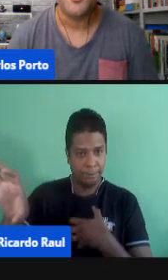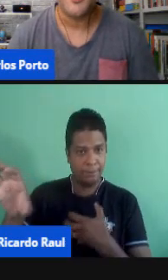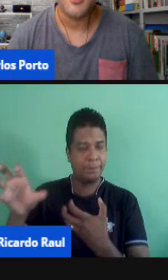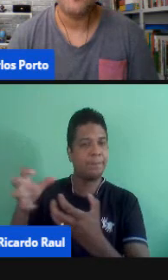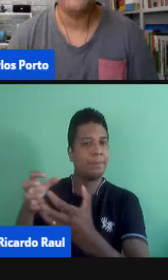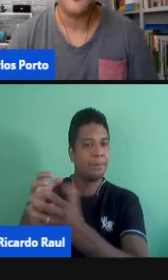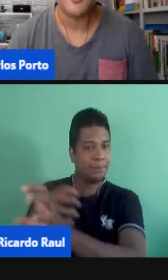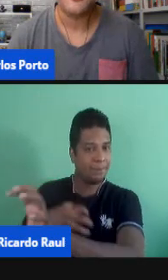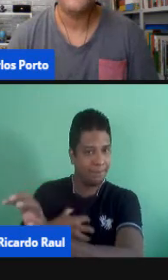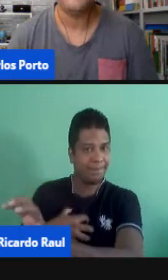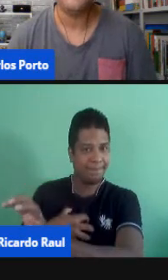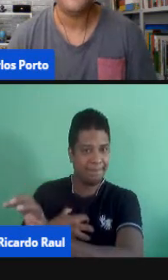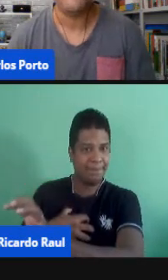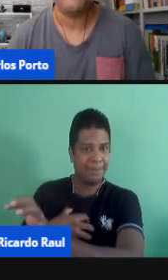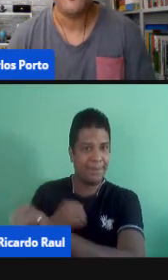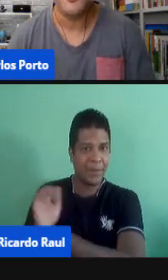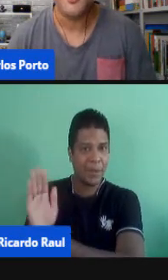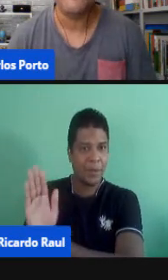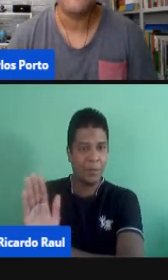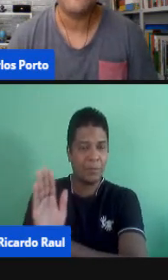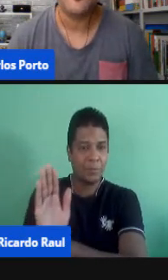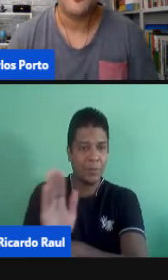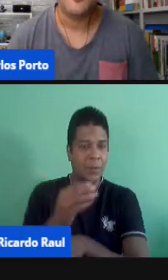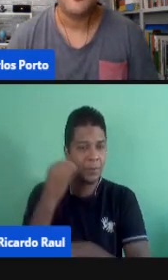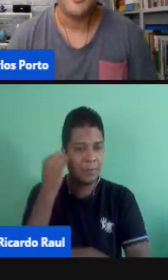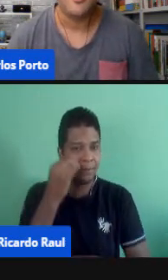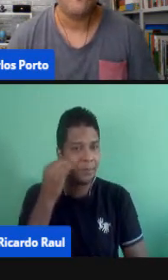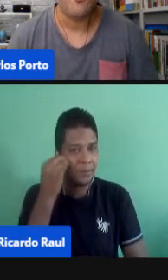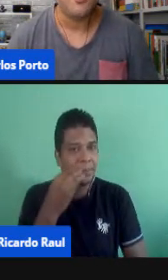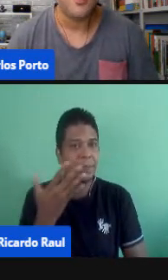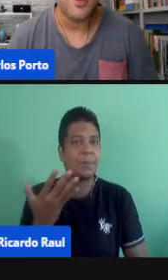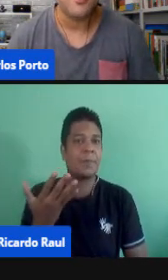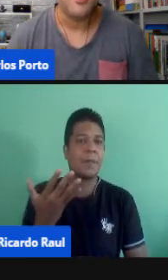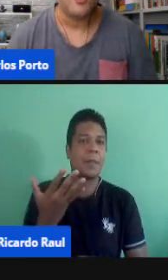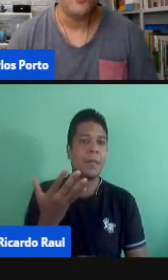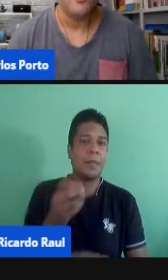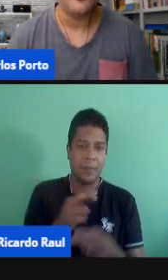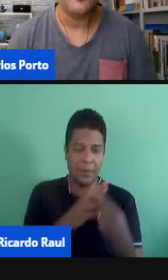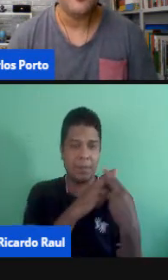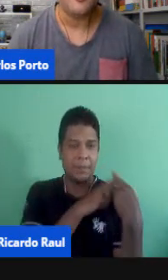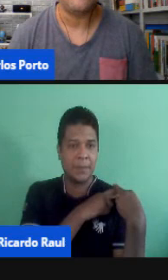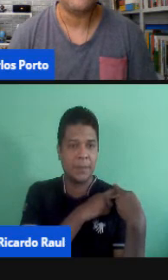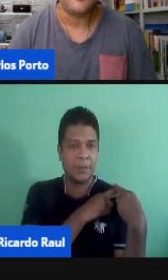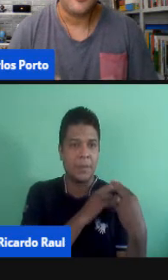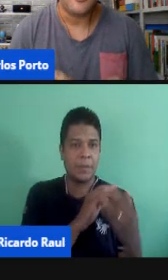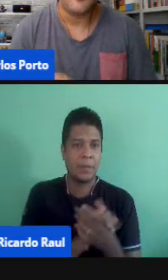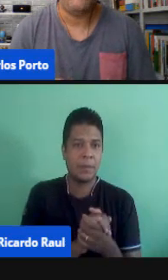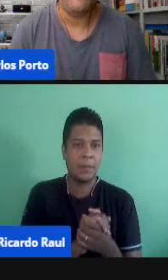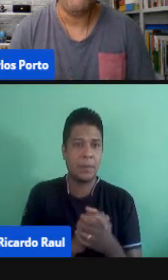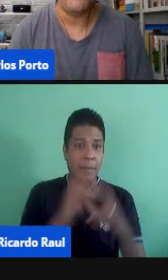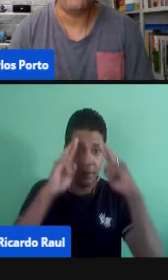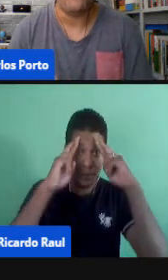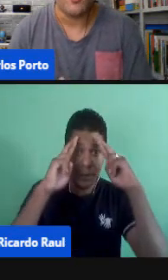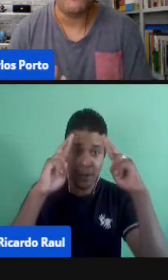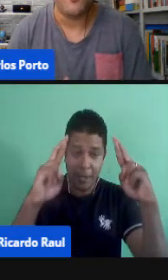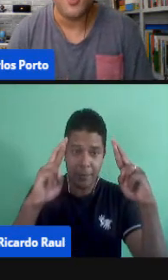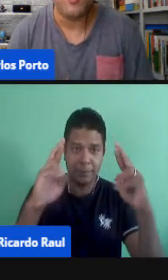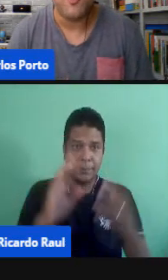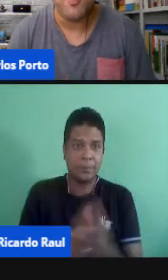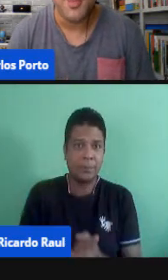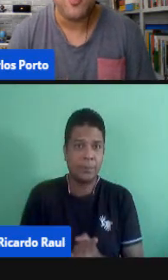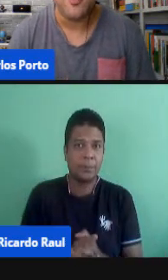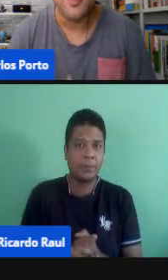empatia é ajudar a entender as experiências, né, respeitar. No item 10, agir pessoal